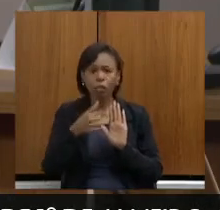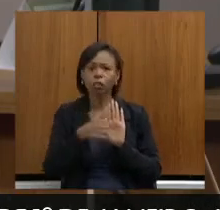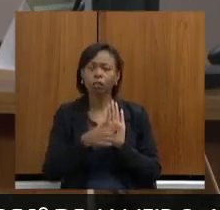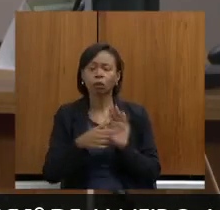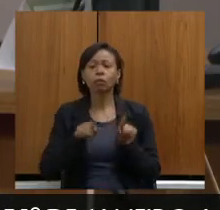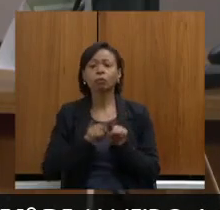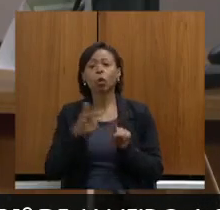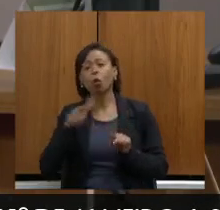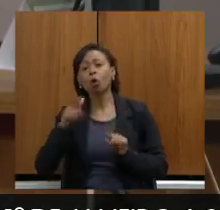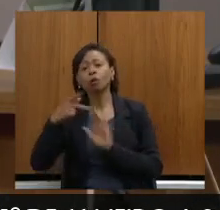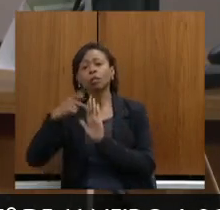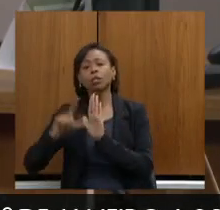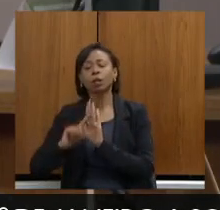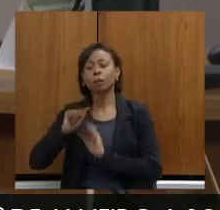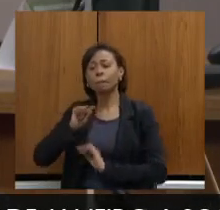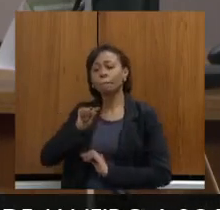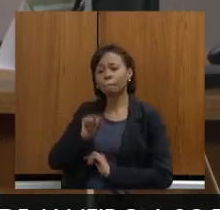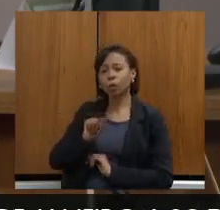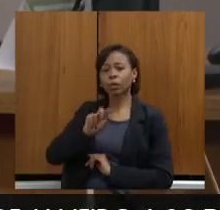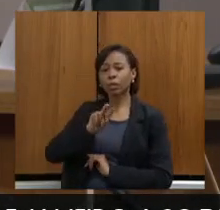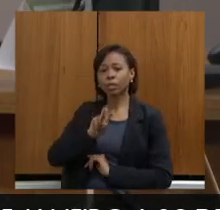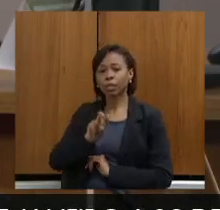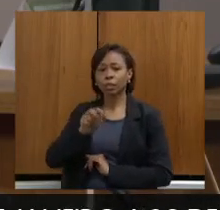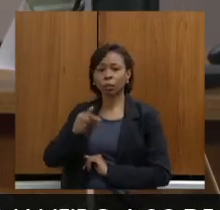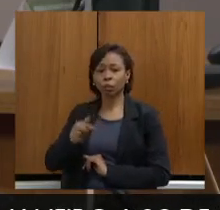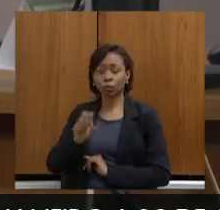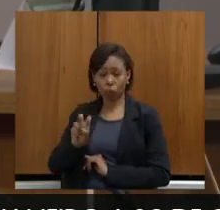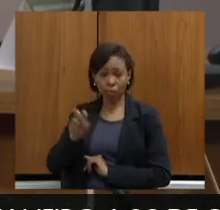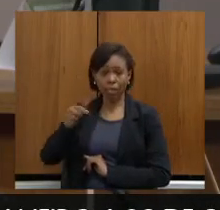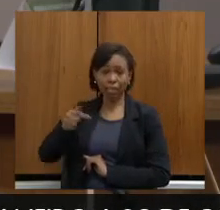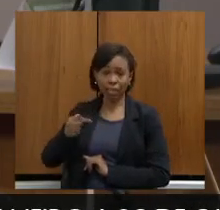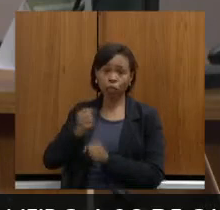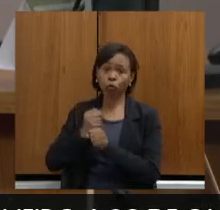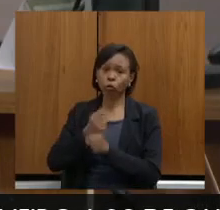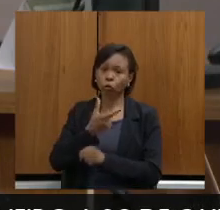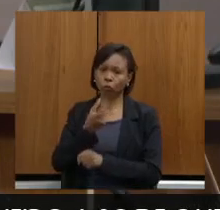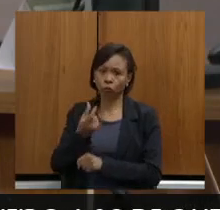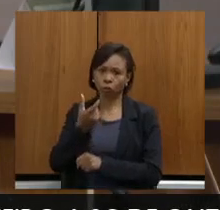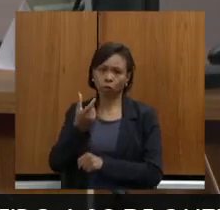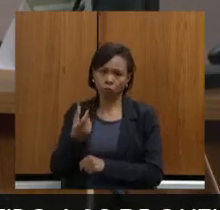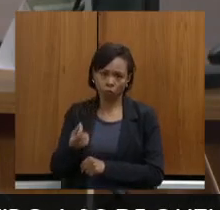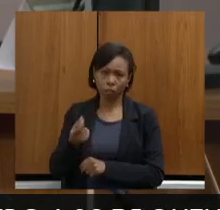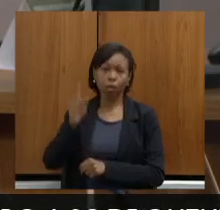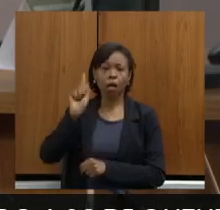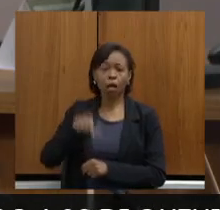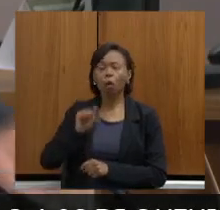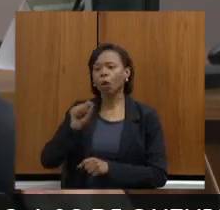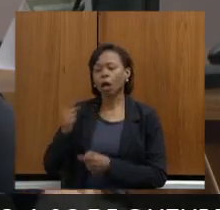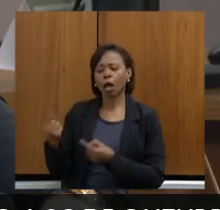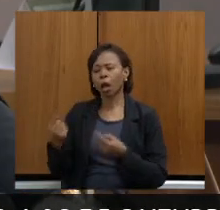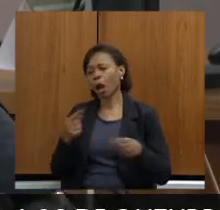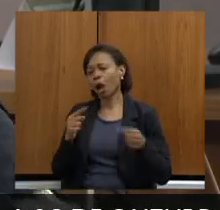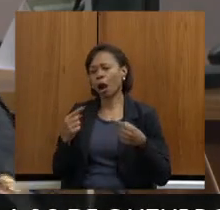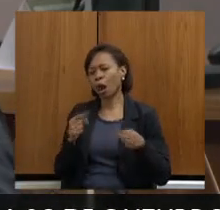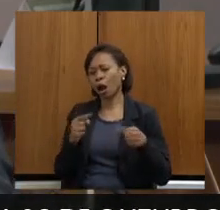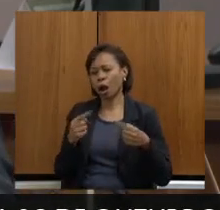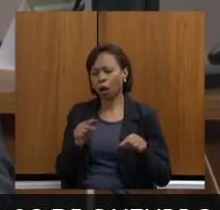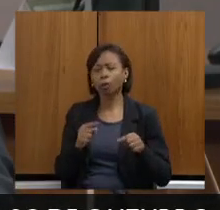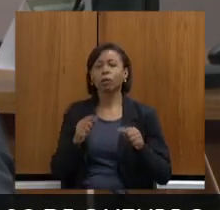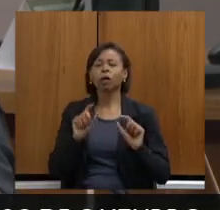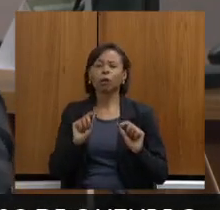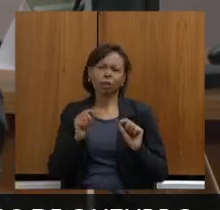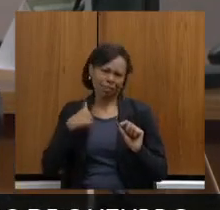o projeto 1557 de 2020 secretaria é é uma é uma provocação eu sei que